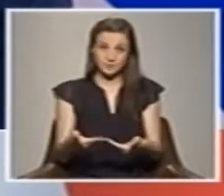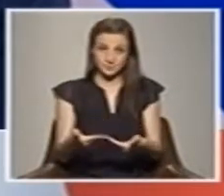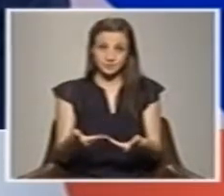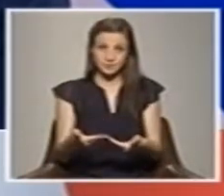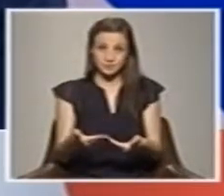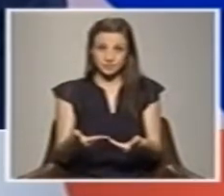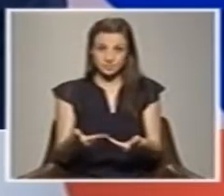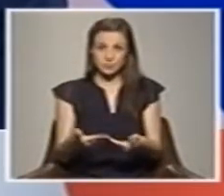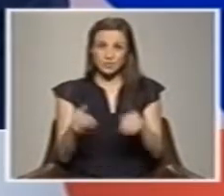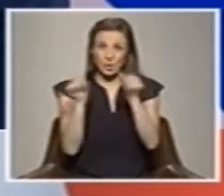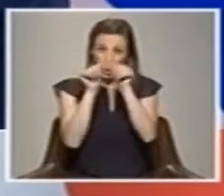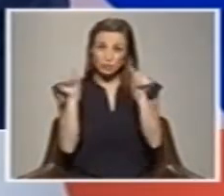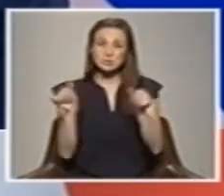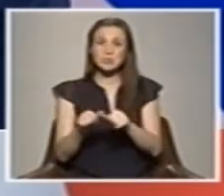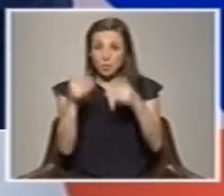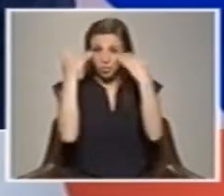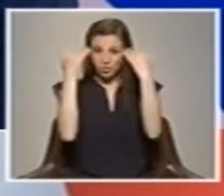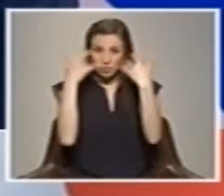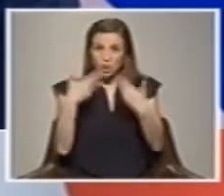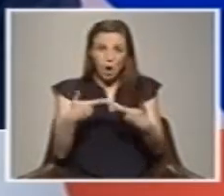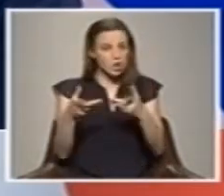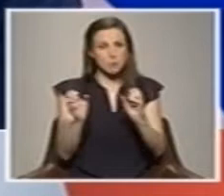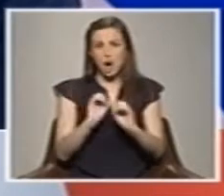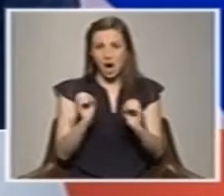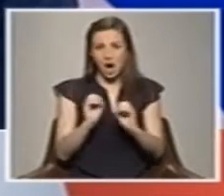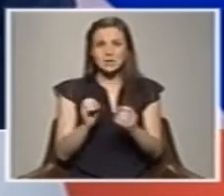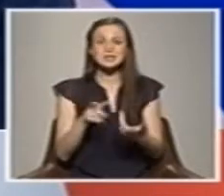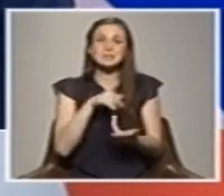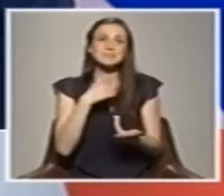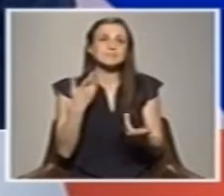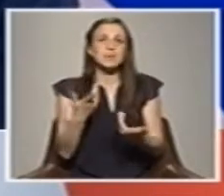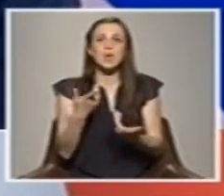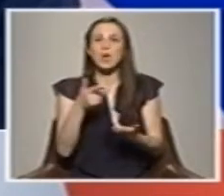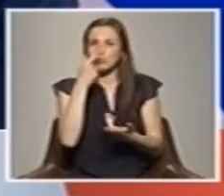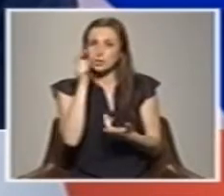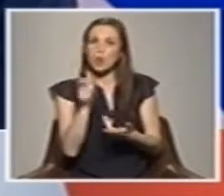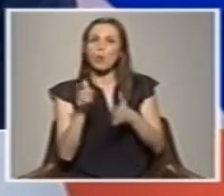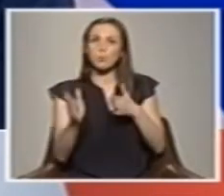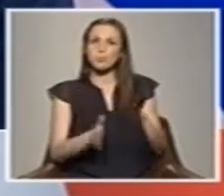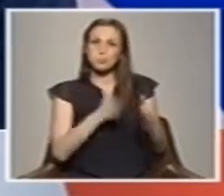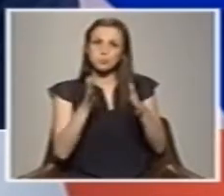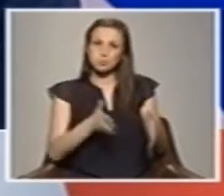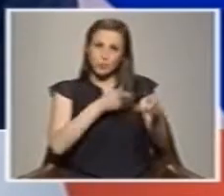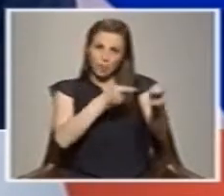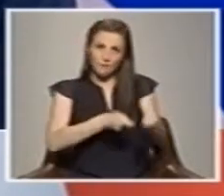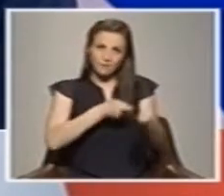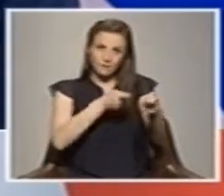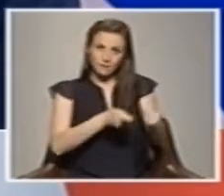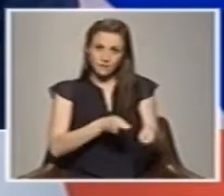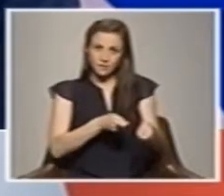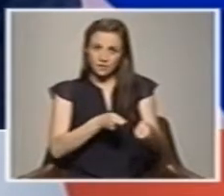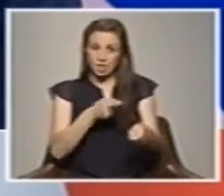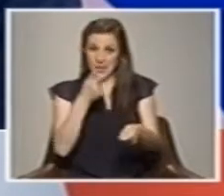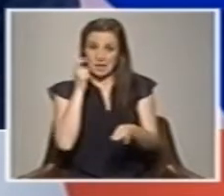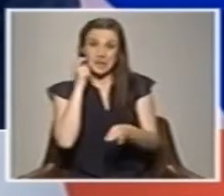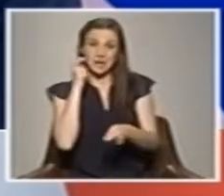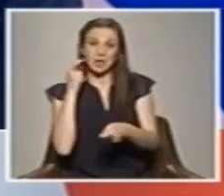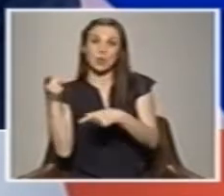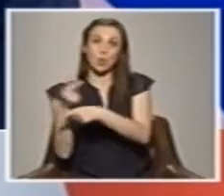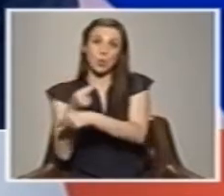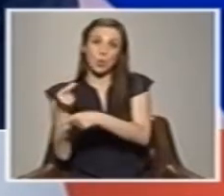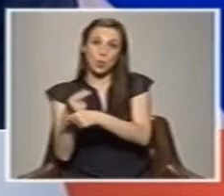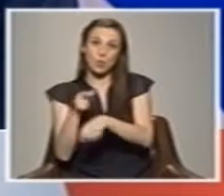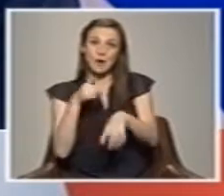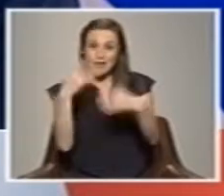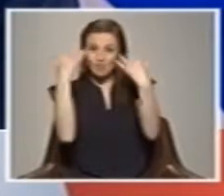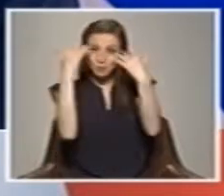um sistema de informação que permita, digamos, que o produtor e o consumidor tenham acesso à informação em tempo real de que